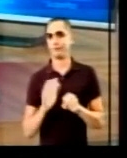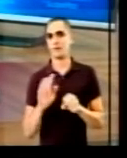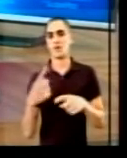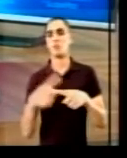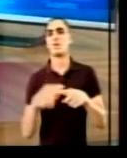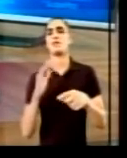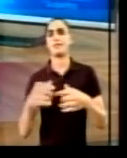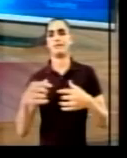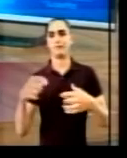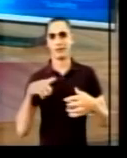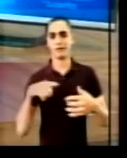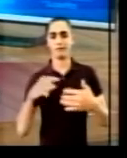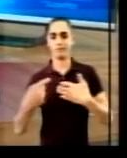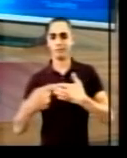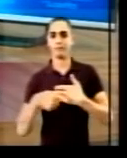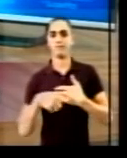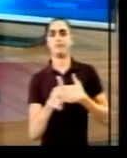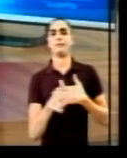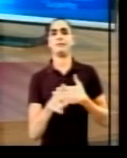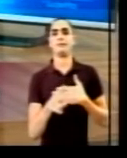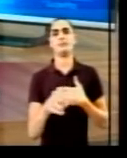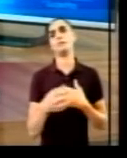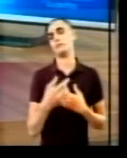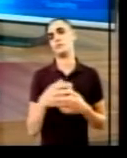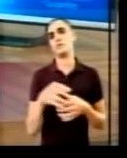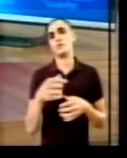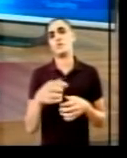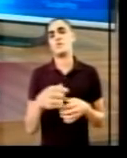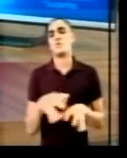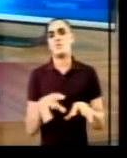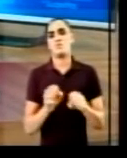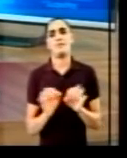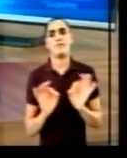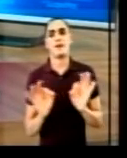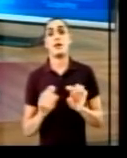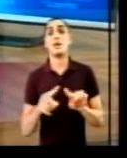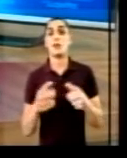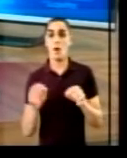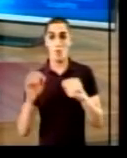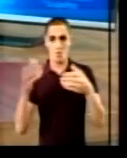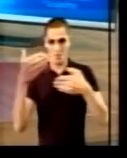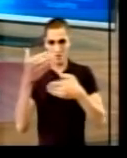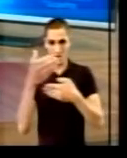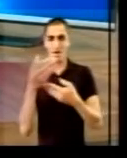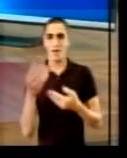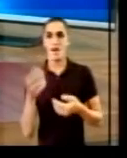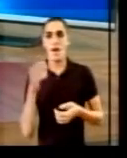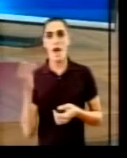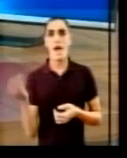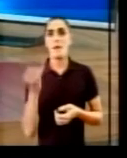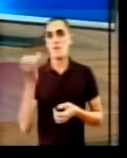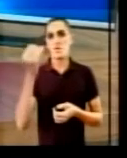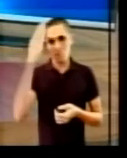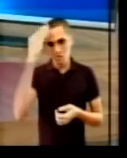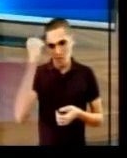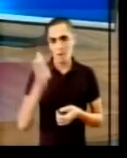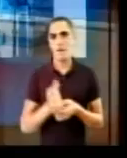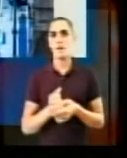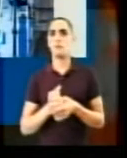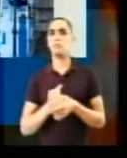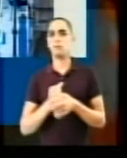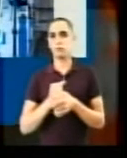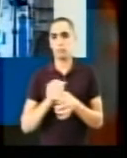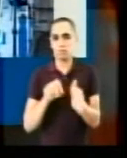para que a gente faça projeções futuras. O próximo slide, na realidade eu não vou ler